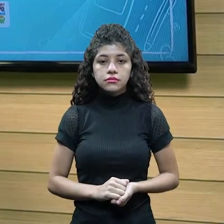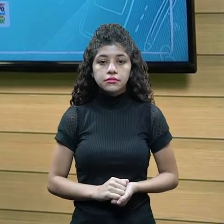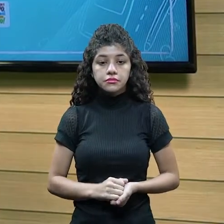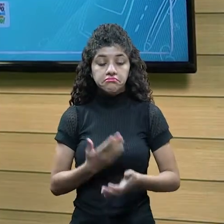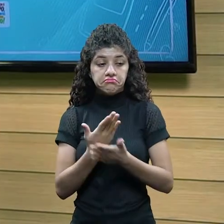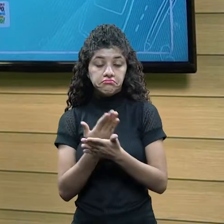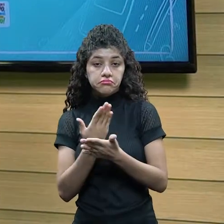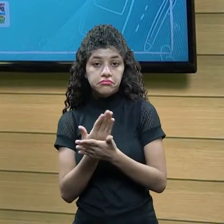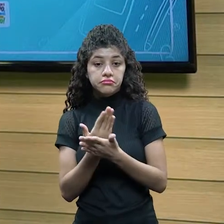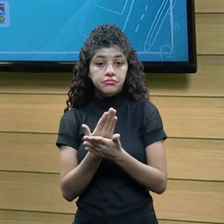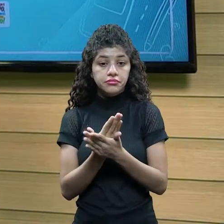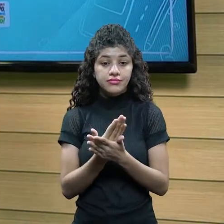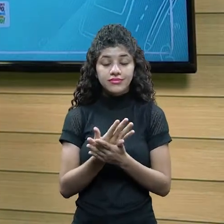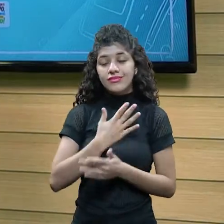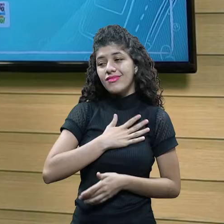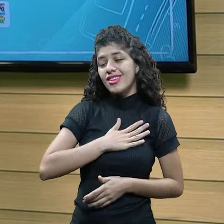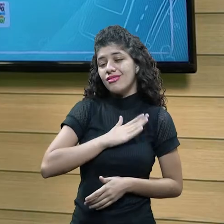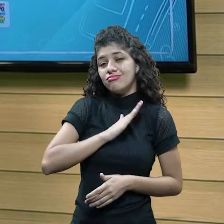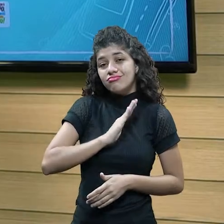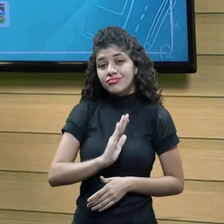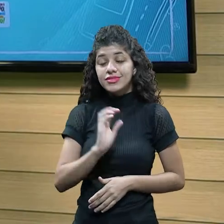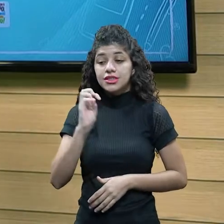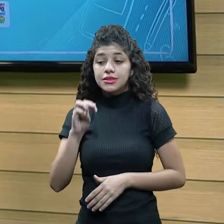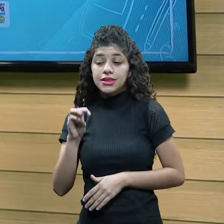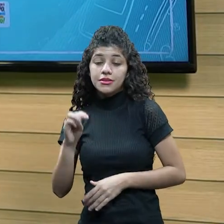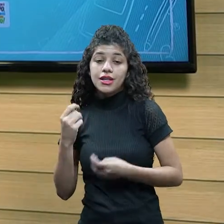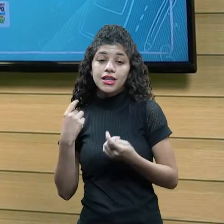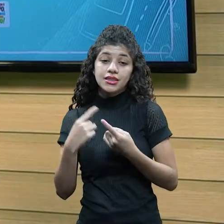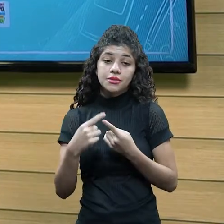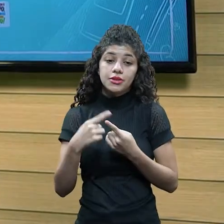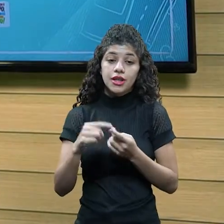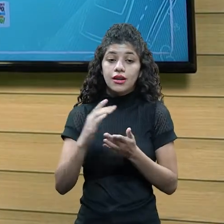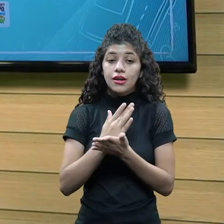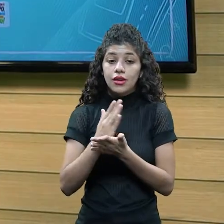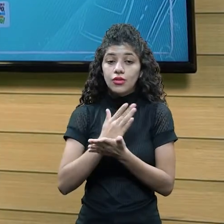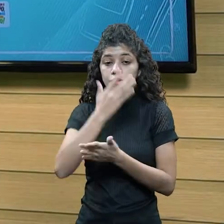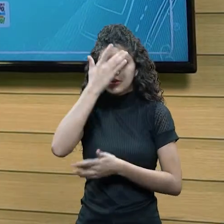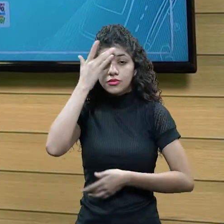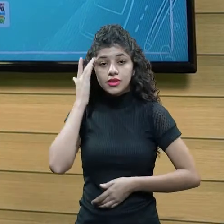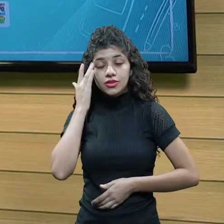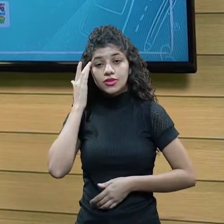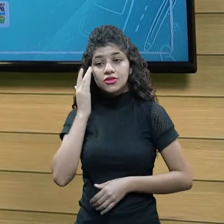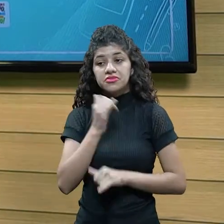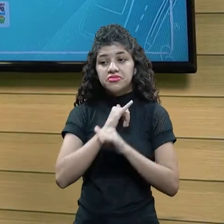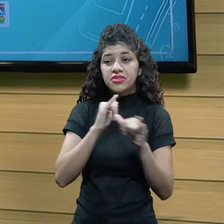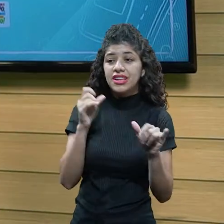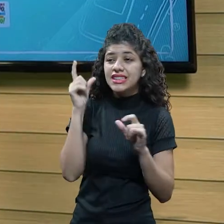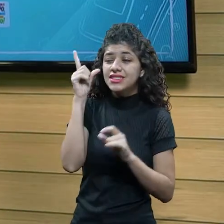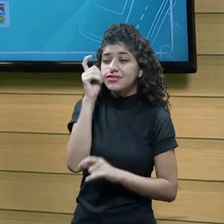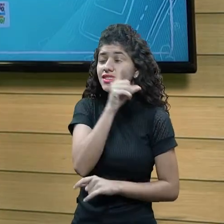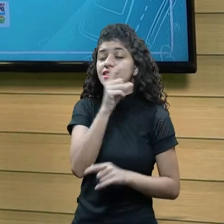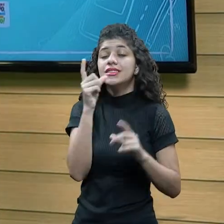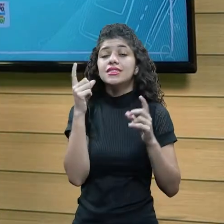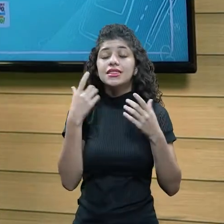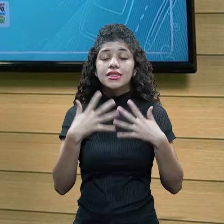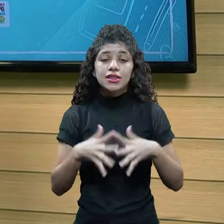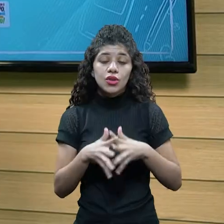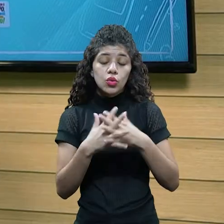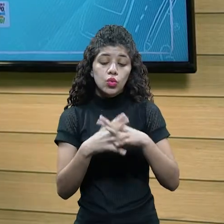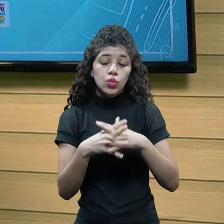enquanto estudante, a gente nunca gostou muito da matemática, porque até por alguns professores passaram a ideia de que é muito difícil, é muito